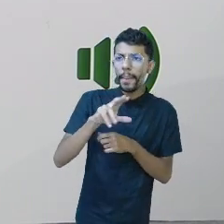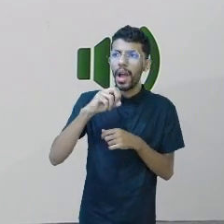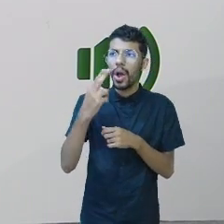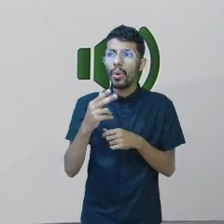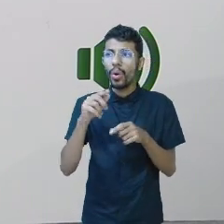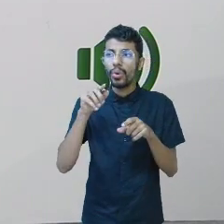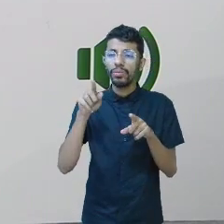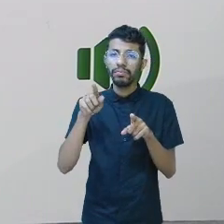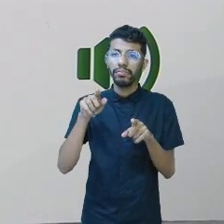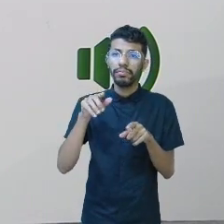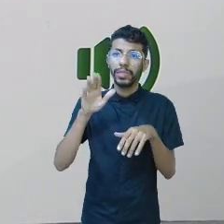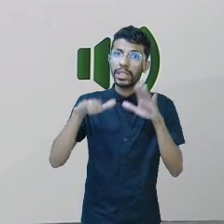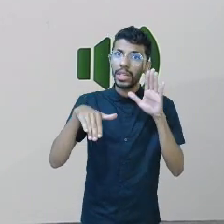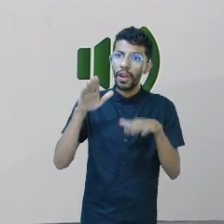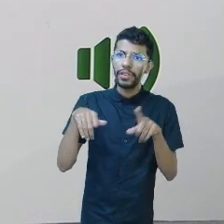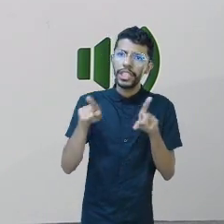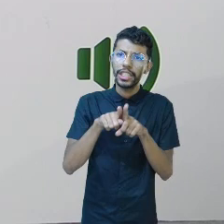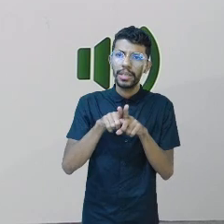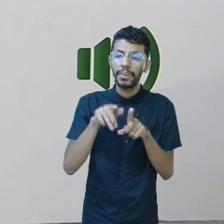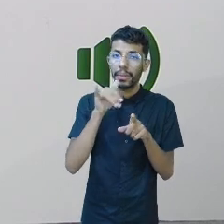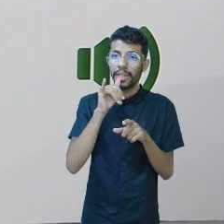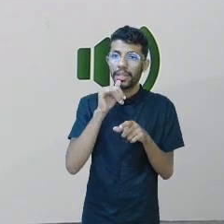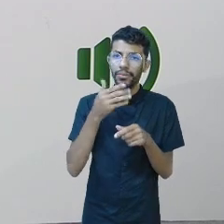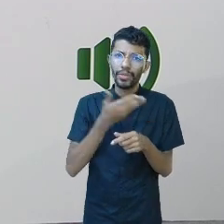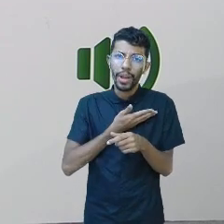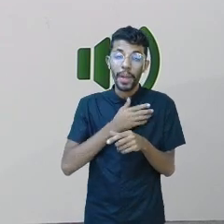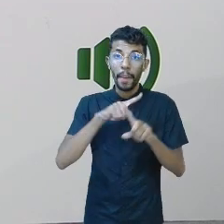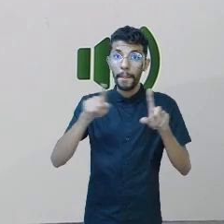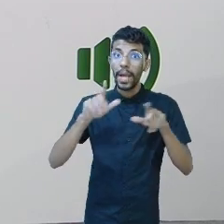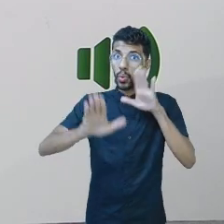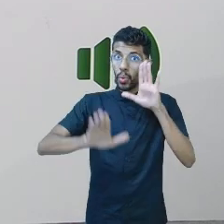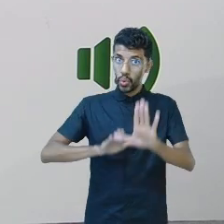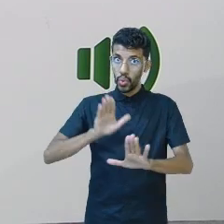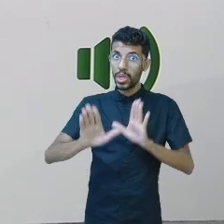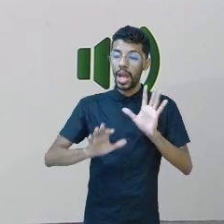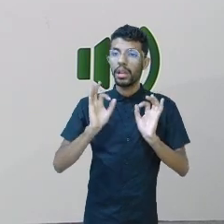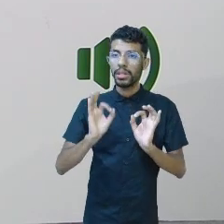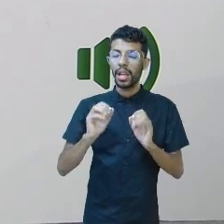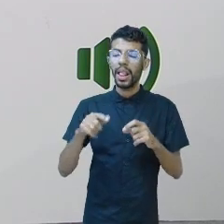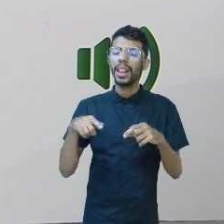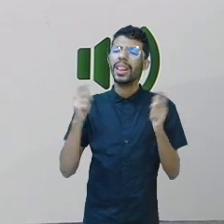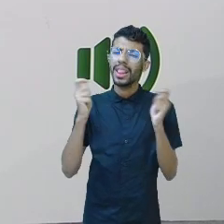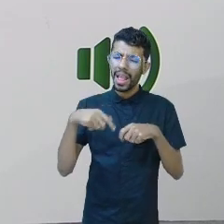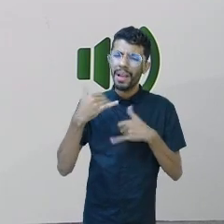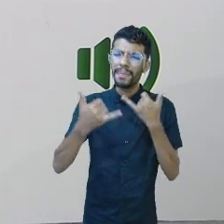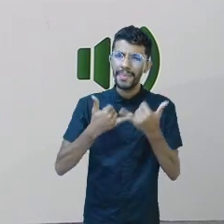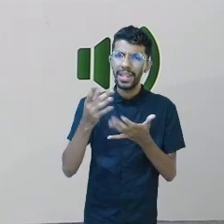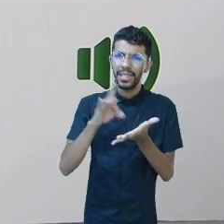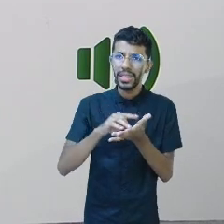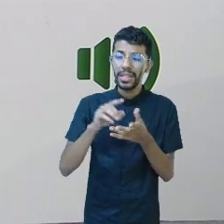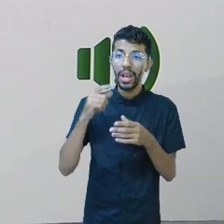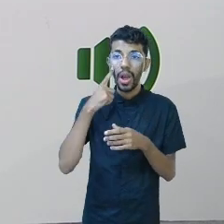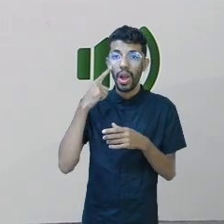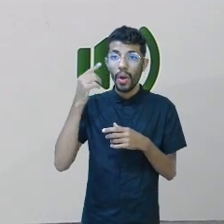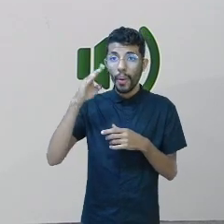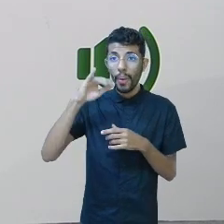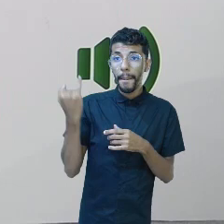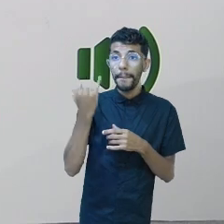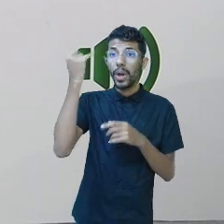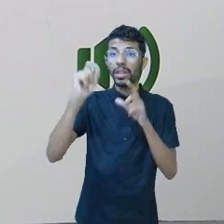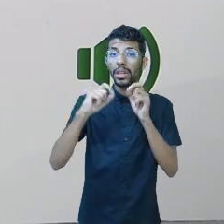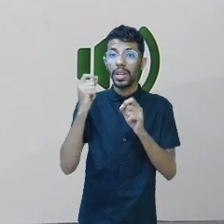os colegas, com todo o cuidado, dá para fazer brincadeira sim, né? A questão maior é você manter o distanciamento para